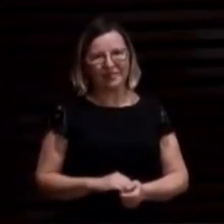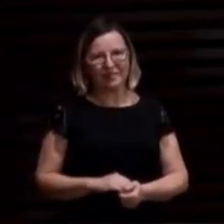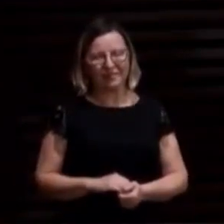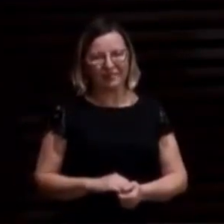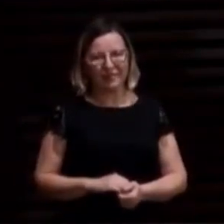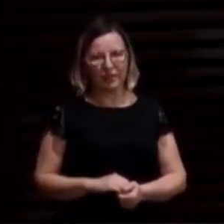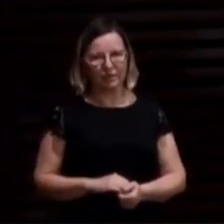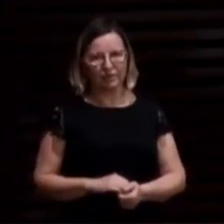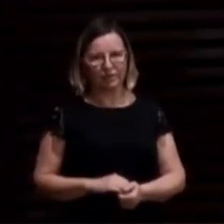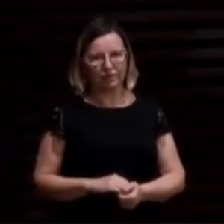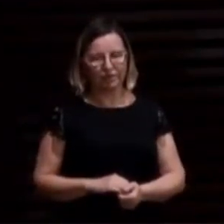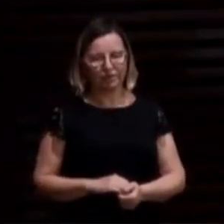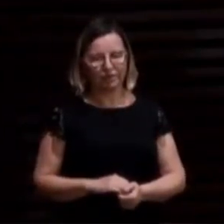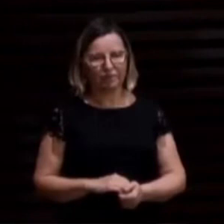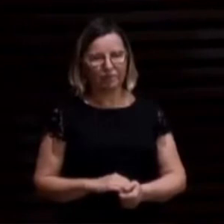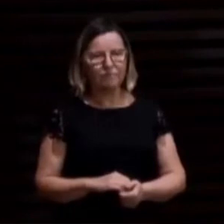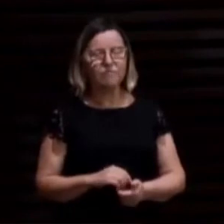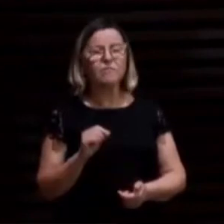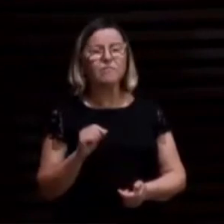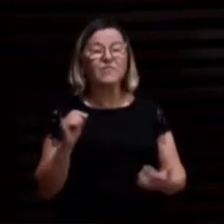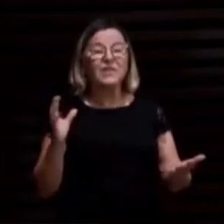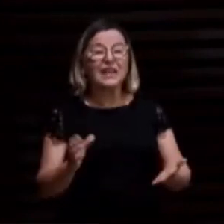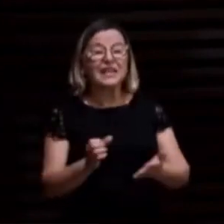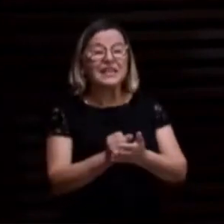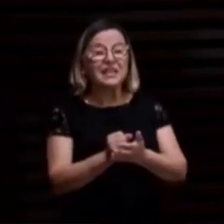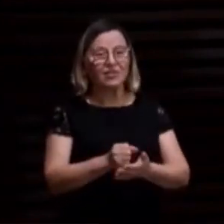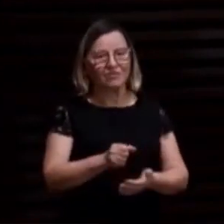Porque o que salva o homem